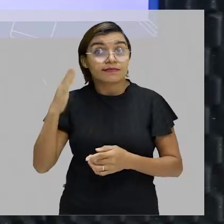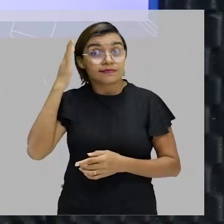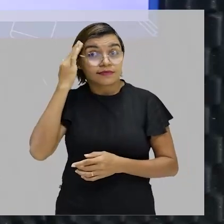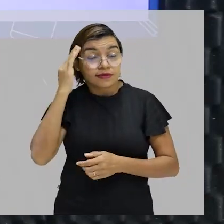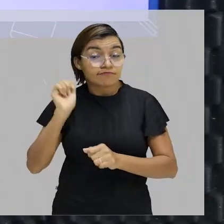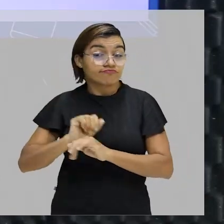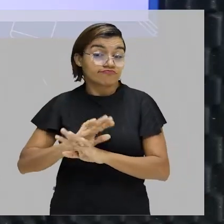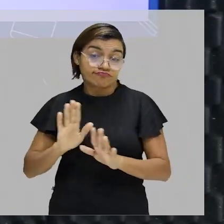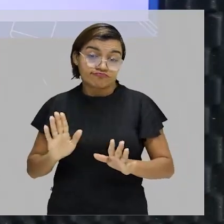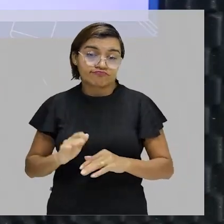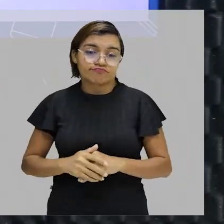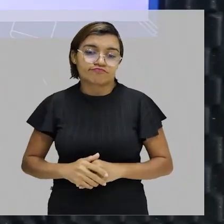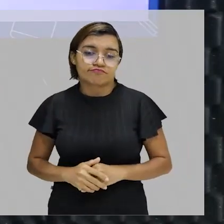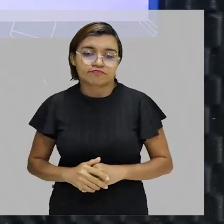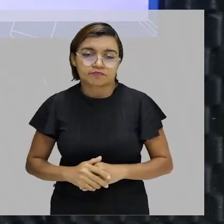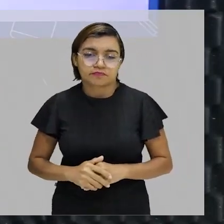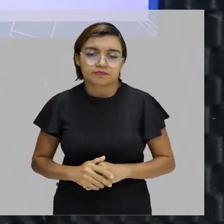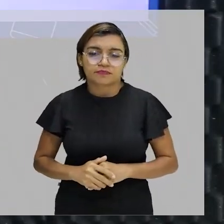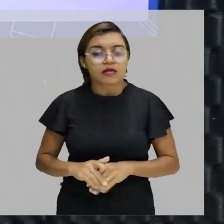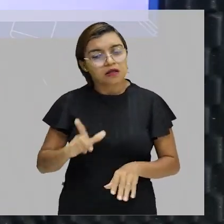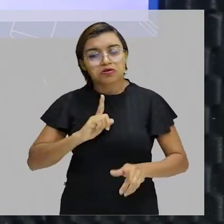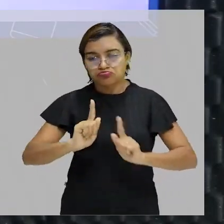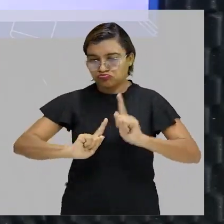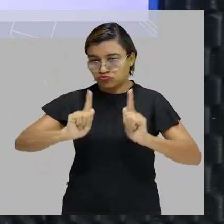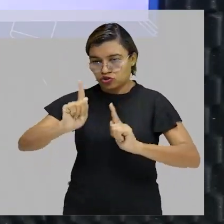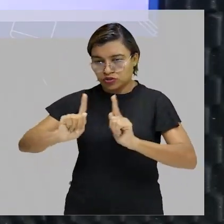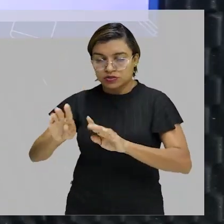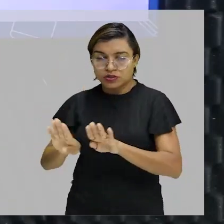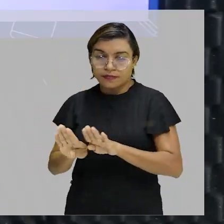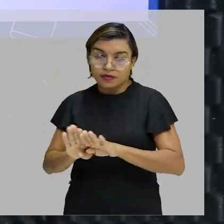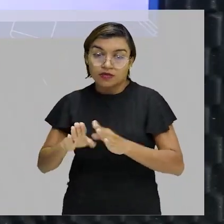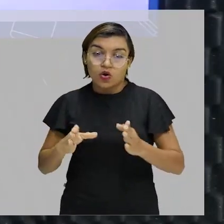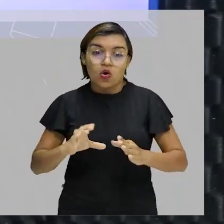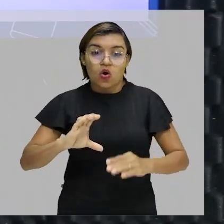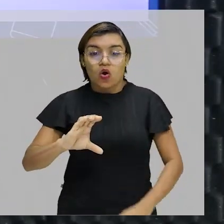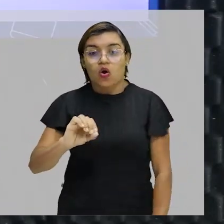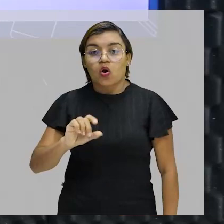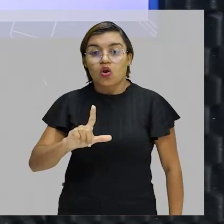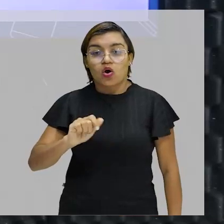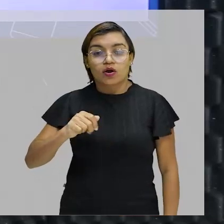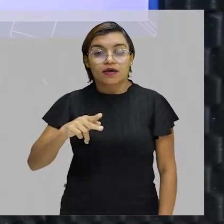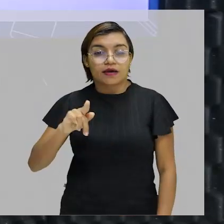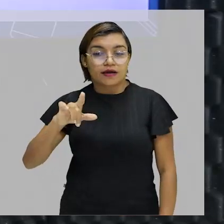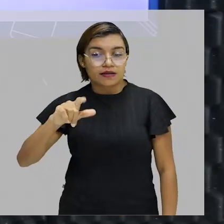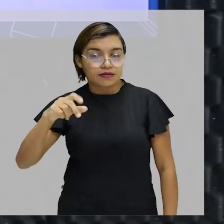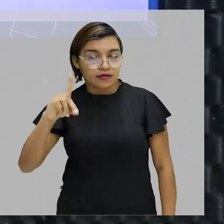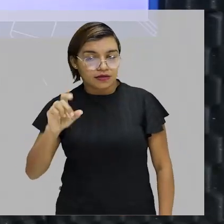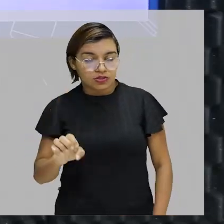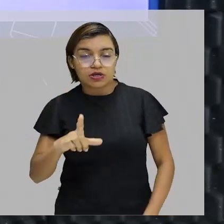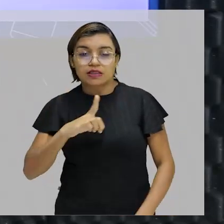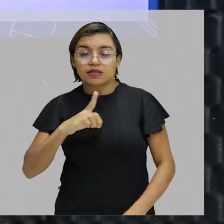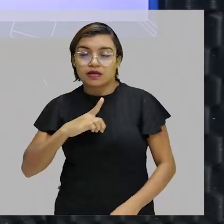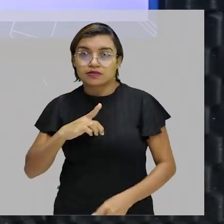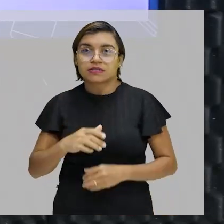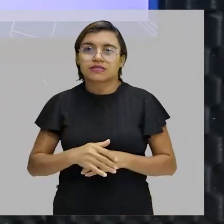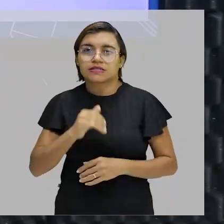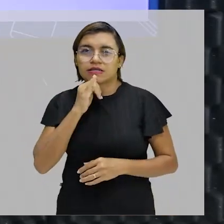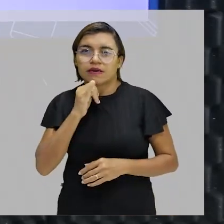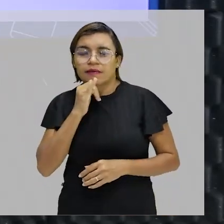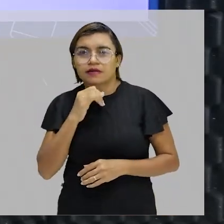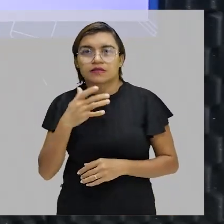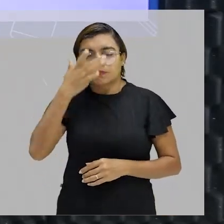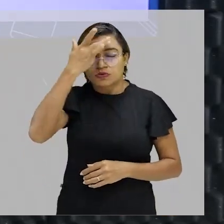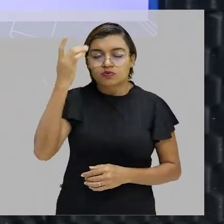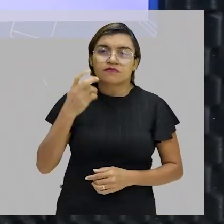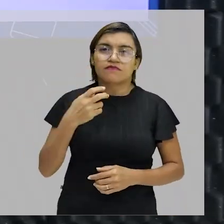certo? Principalmente em relação às gírias. Então, essa coloquialidade encontra fluidez na oralidade, ou seja, na fala. As pessoas vão falando,